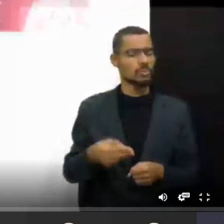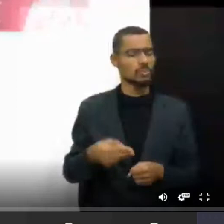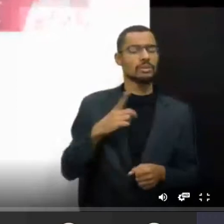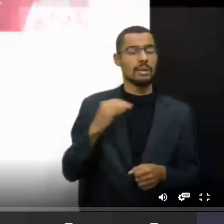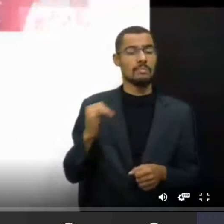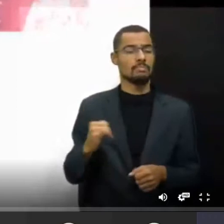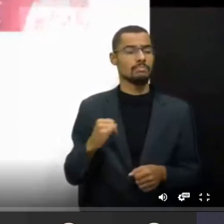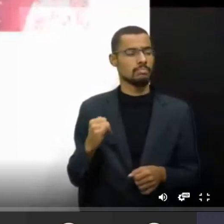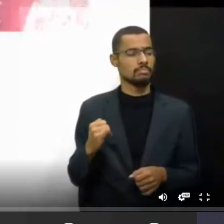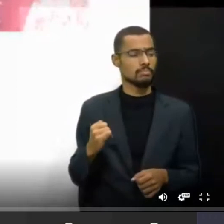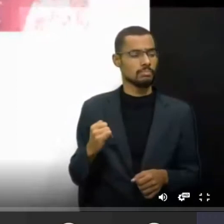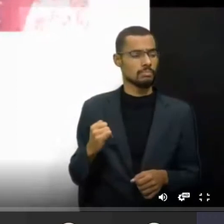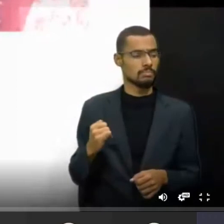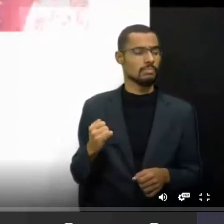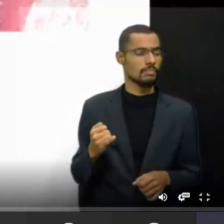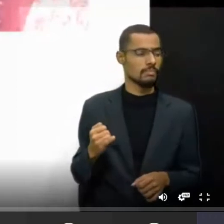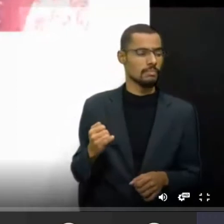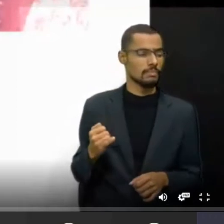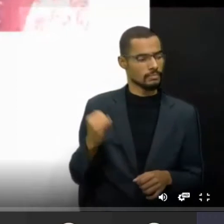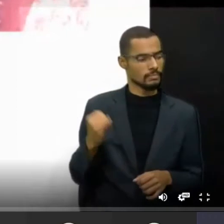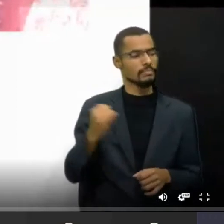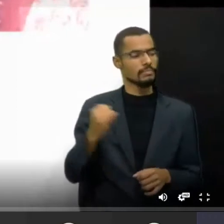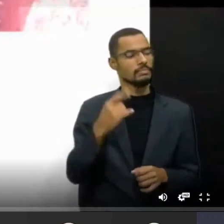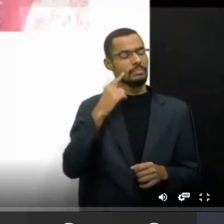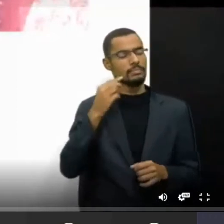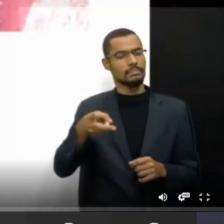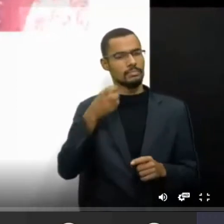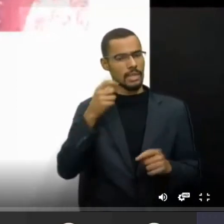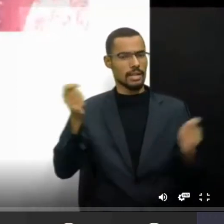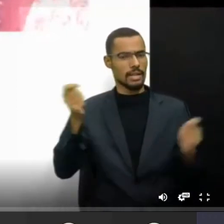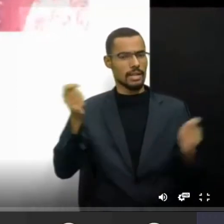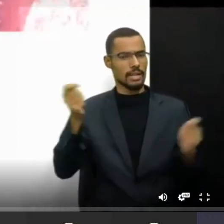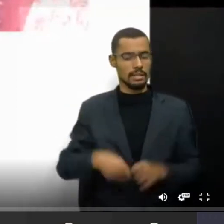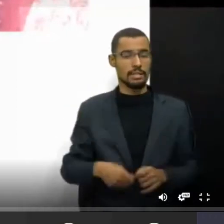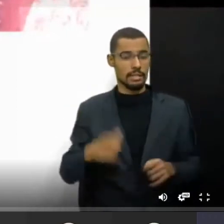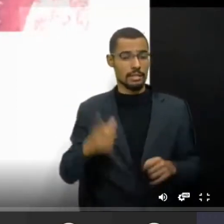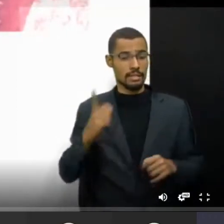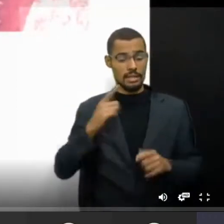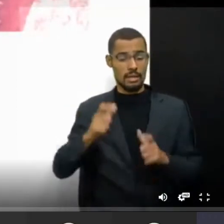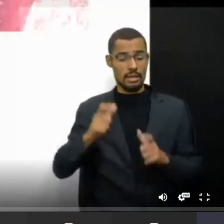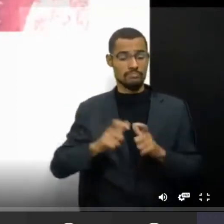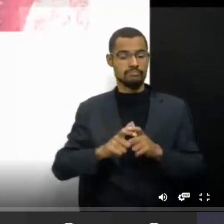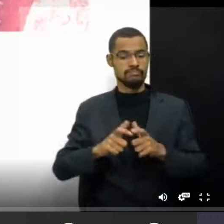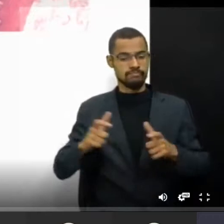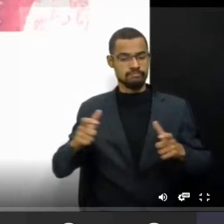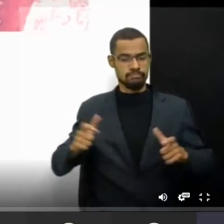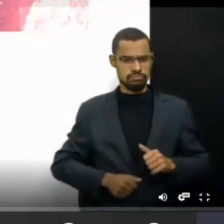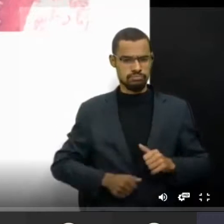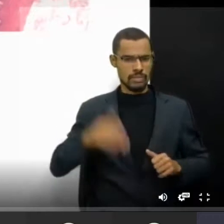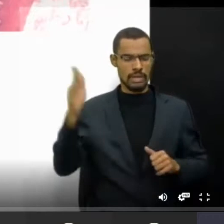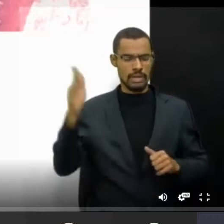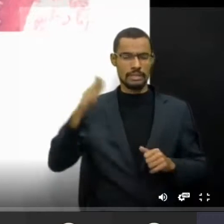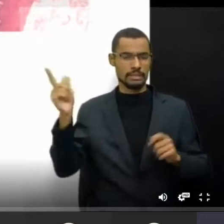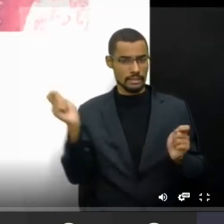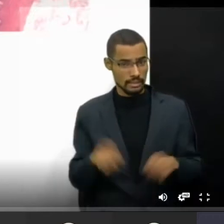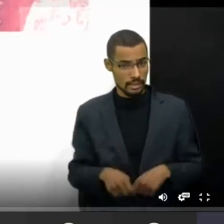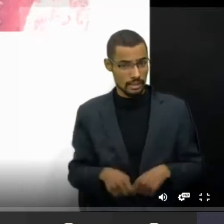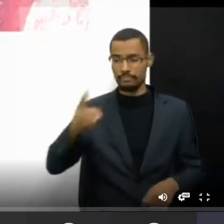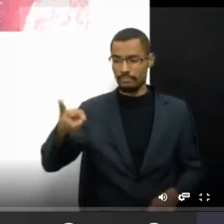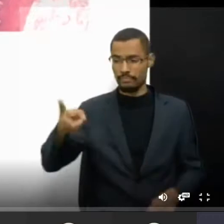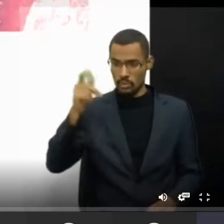fibras. Então, conseguem observar no maior aumento, então,